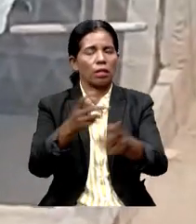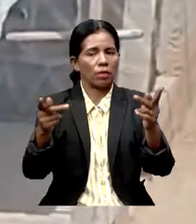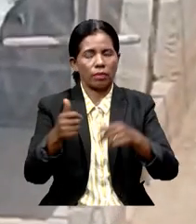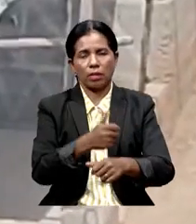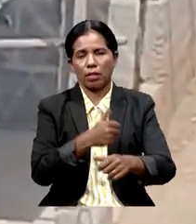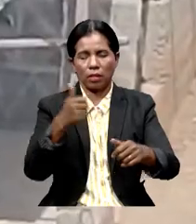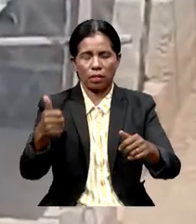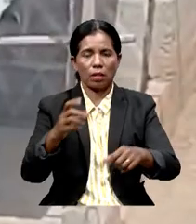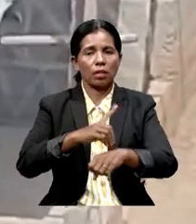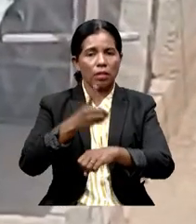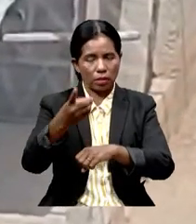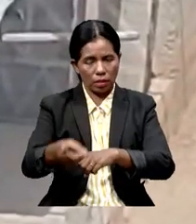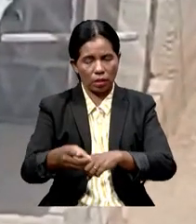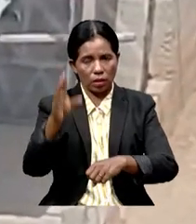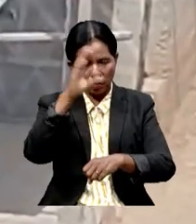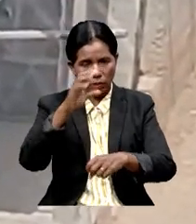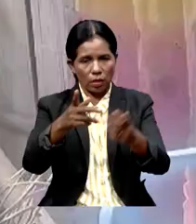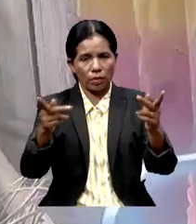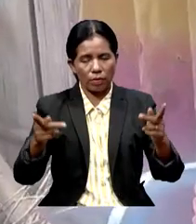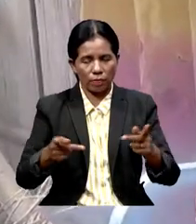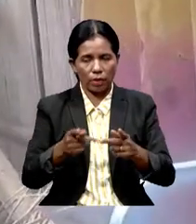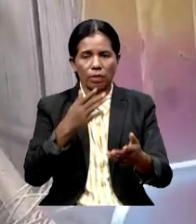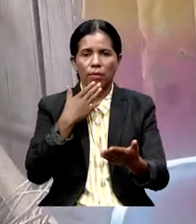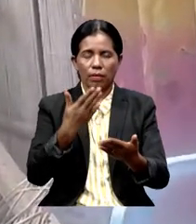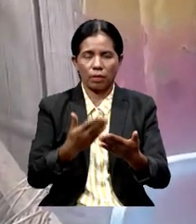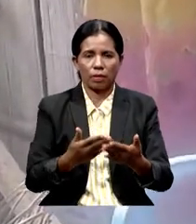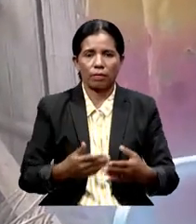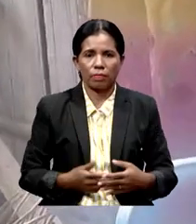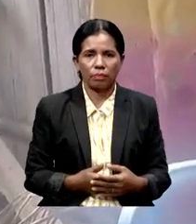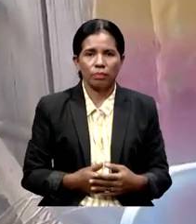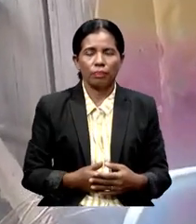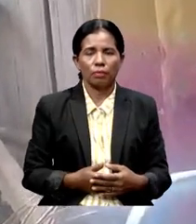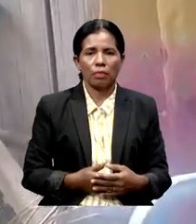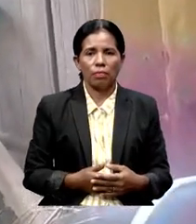nebe acontece desastre, no buka fatin nebe segurum. Feliciano Venancio Belo, ZMN.